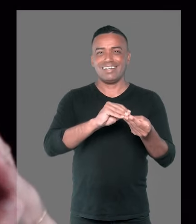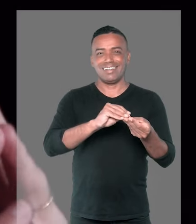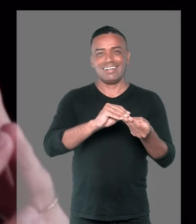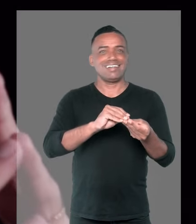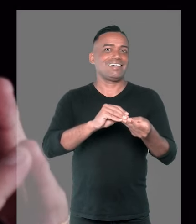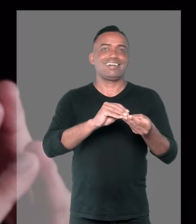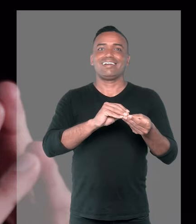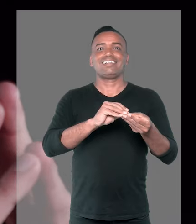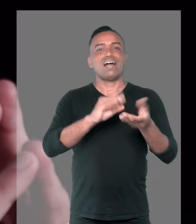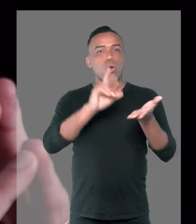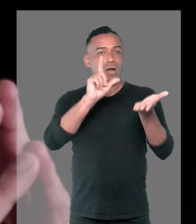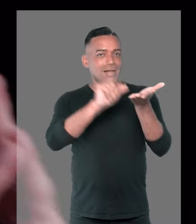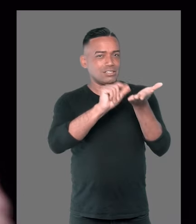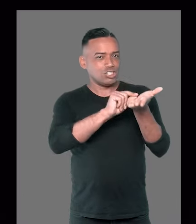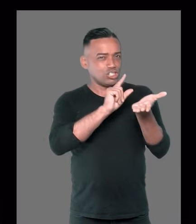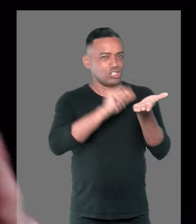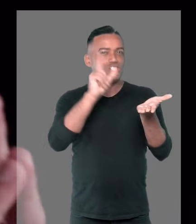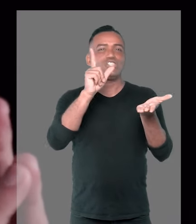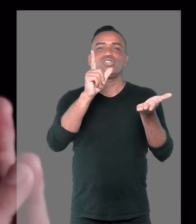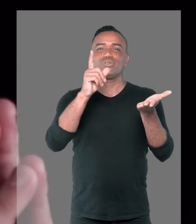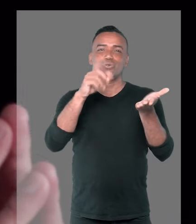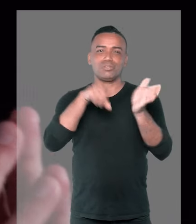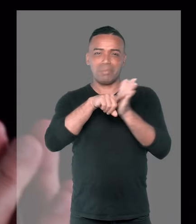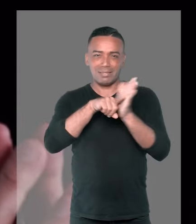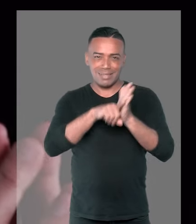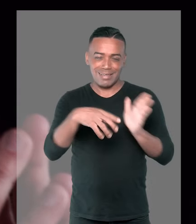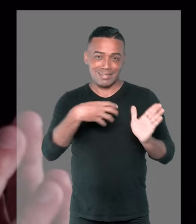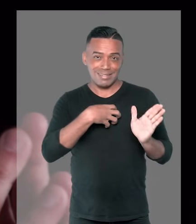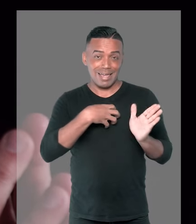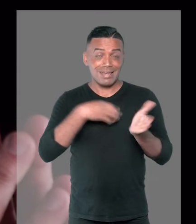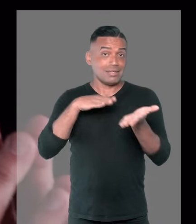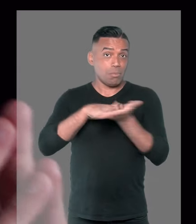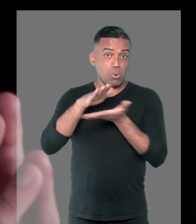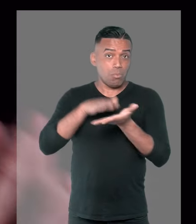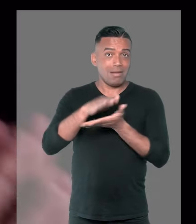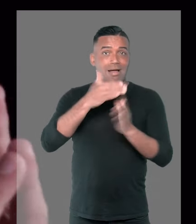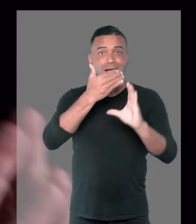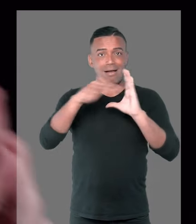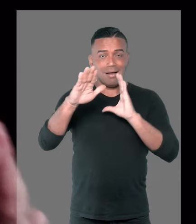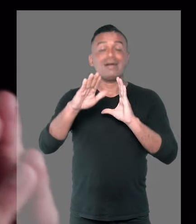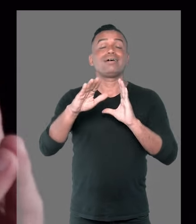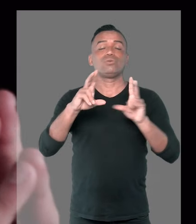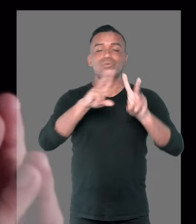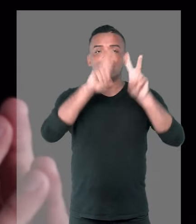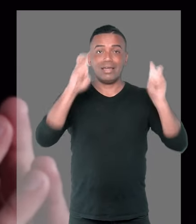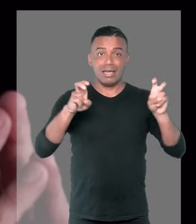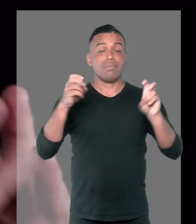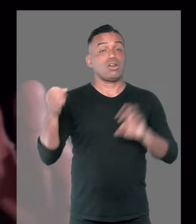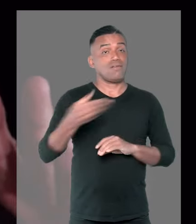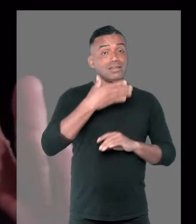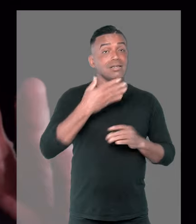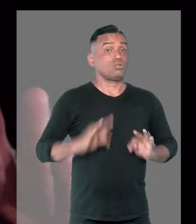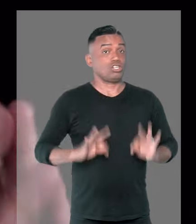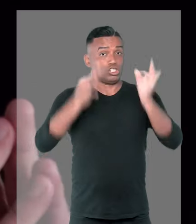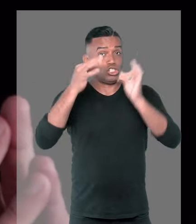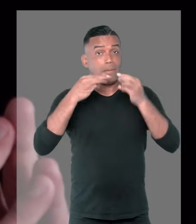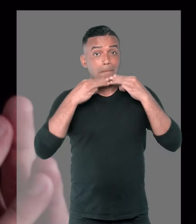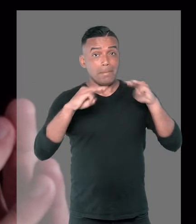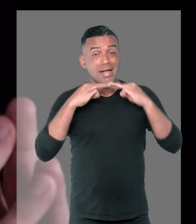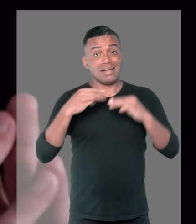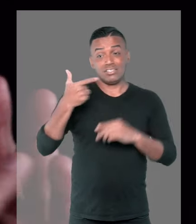a vasta maioria dos artigos científicos que ah foram publicados sobre o assunto inovação tecnologia e marketing nos últimos